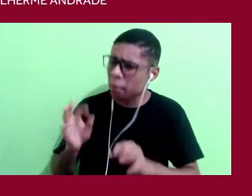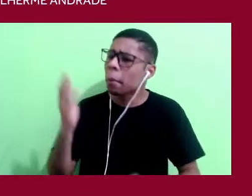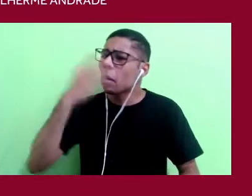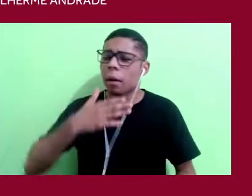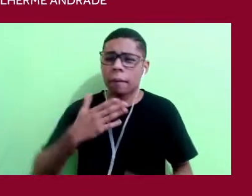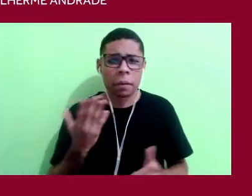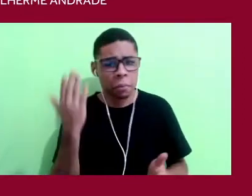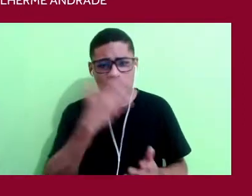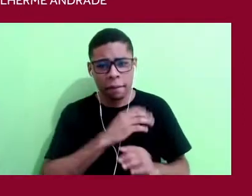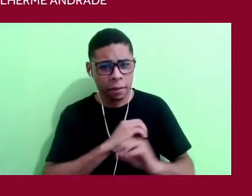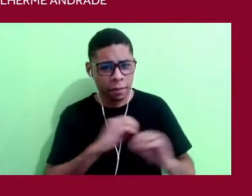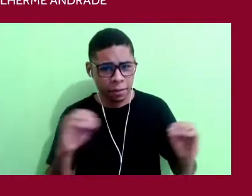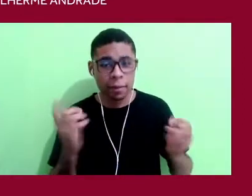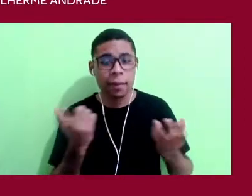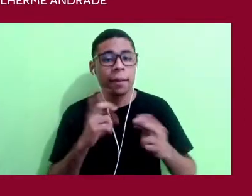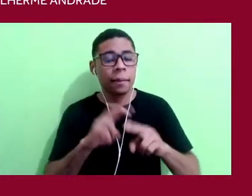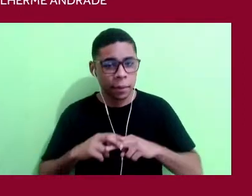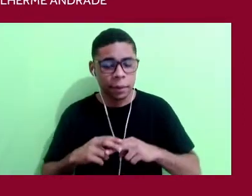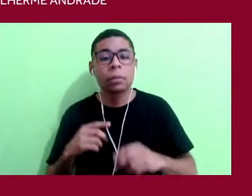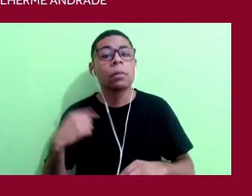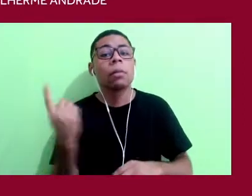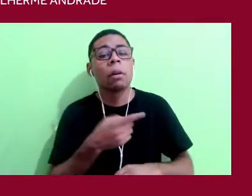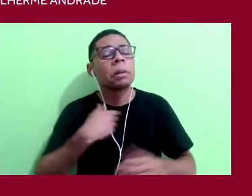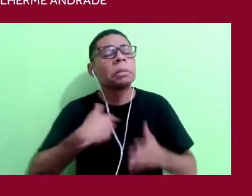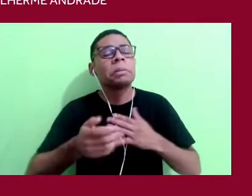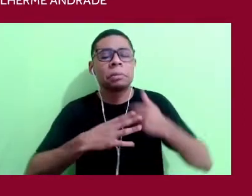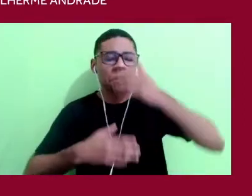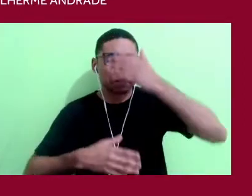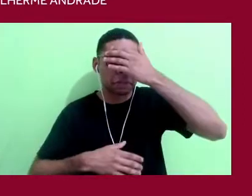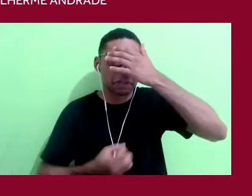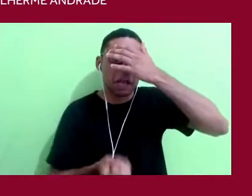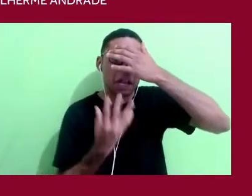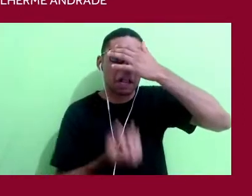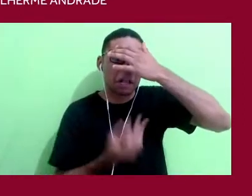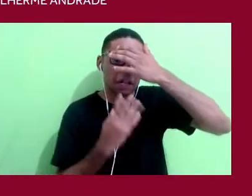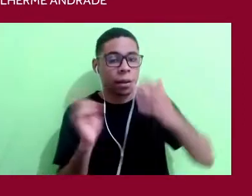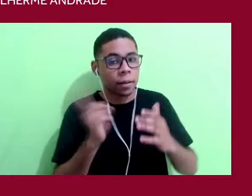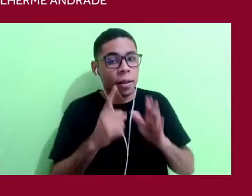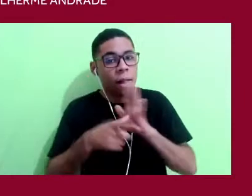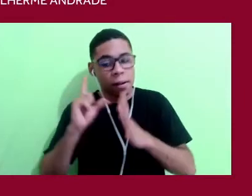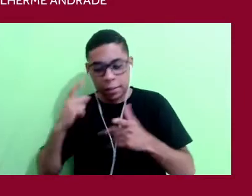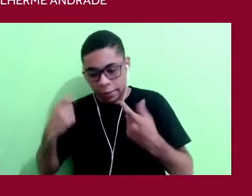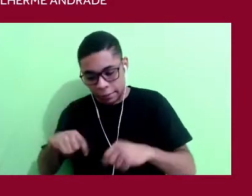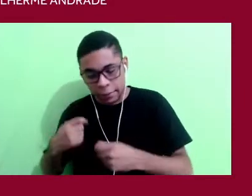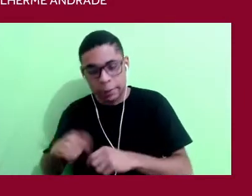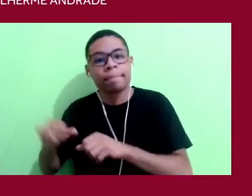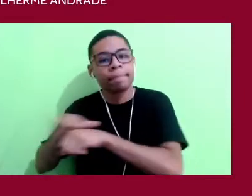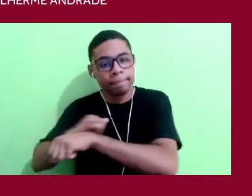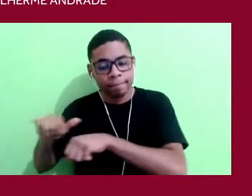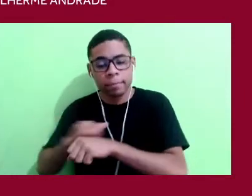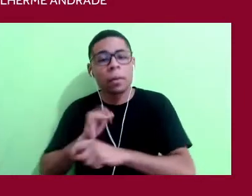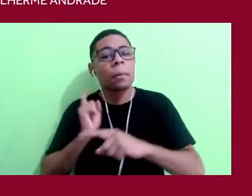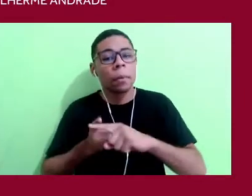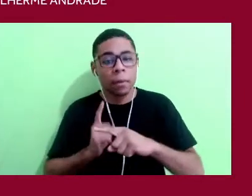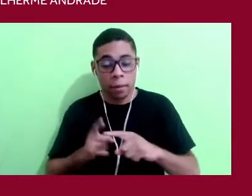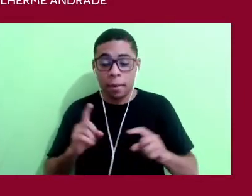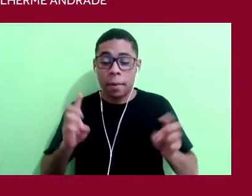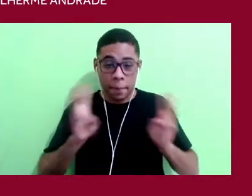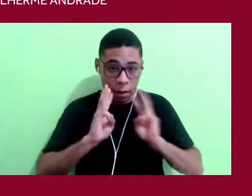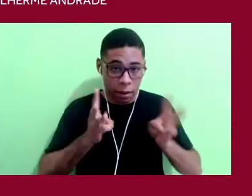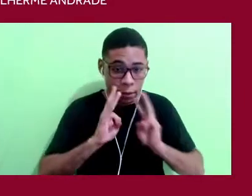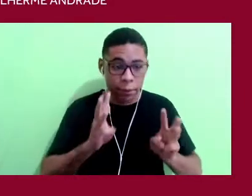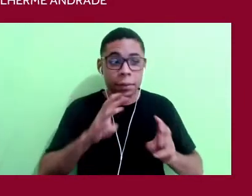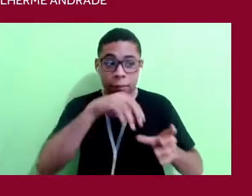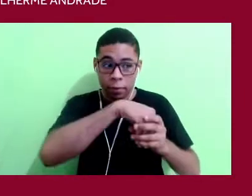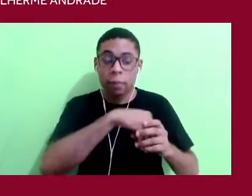Mas a gente vai fazer isso de forma aleatória? Não, a gente vai fazer de forma estratégica. Porque o marketing em mídias sociais é uma